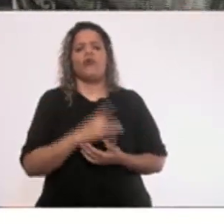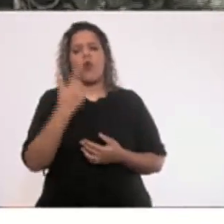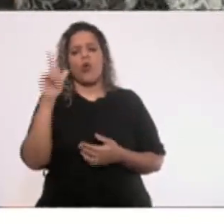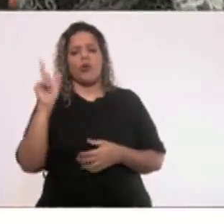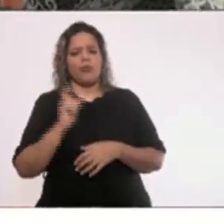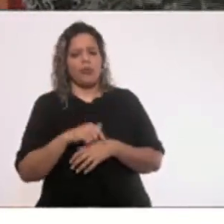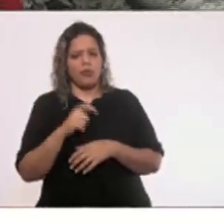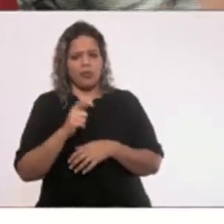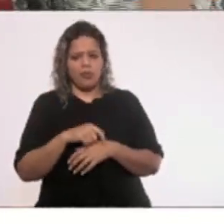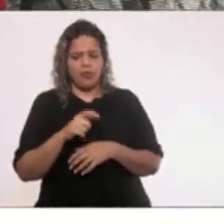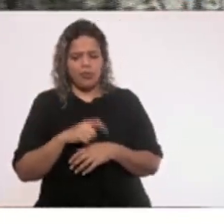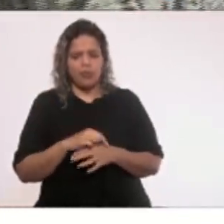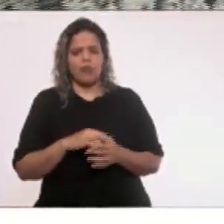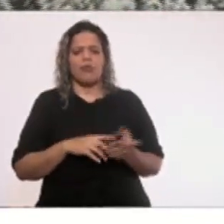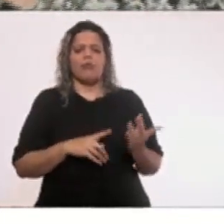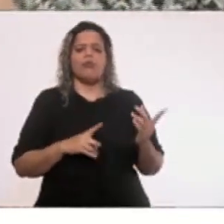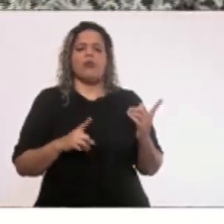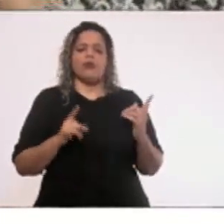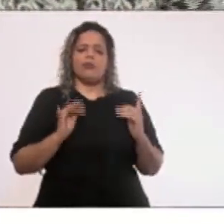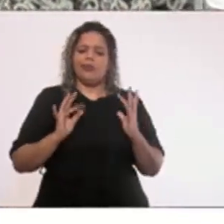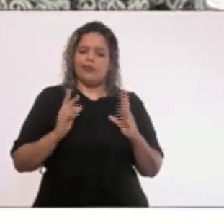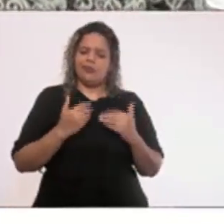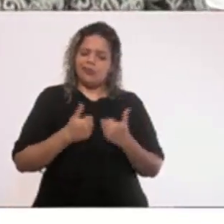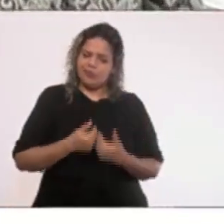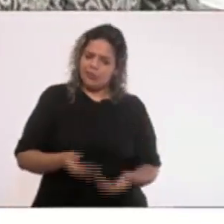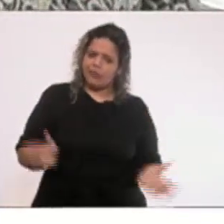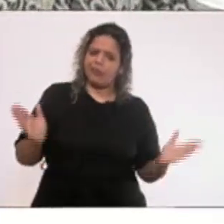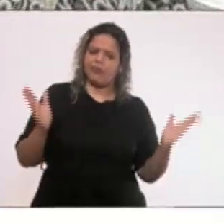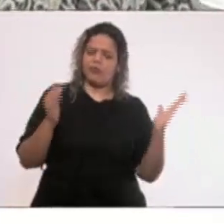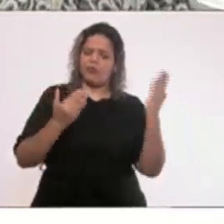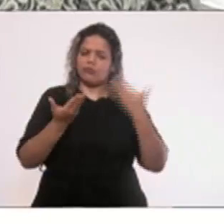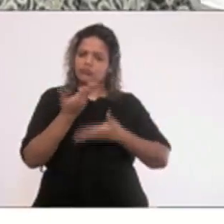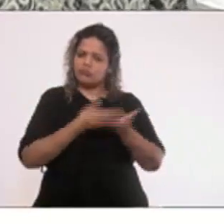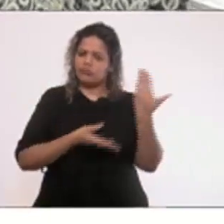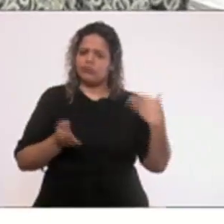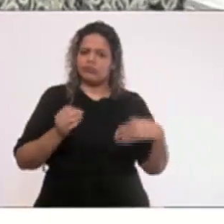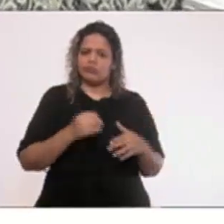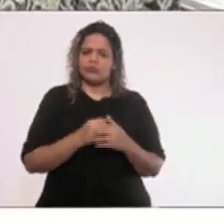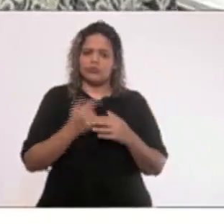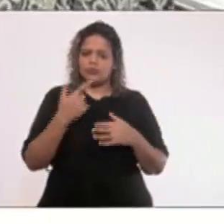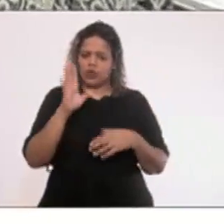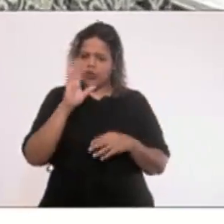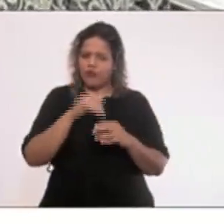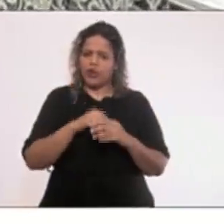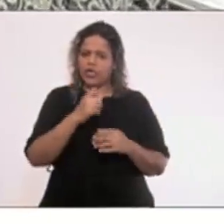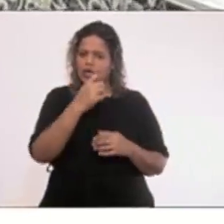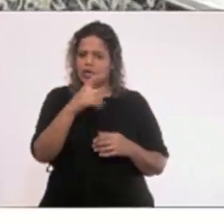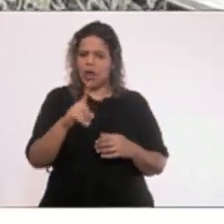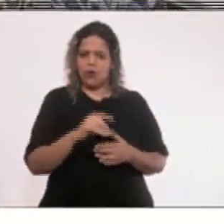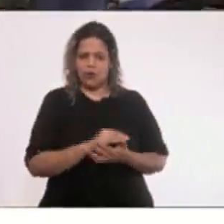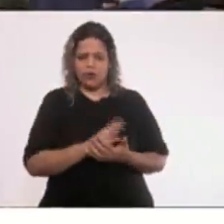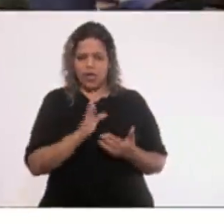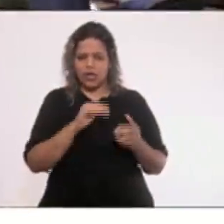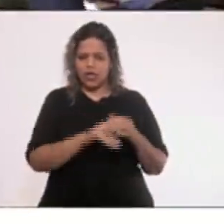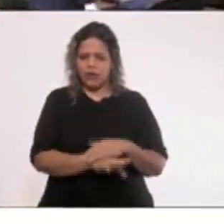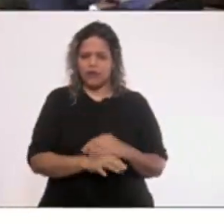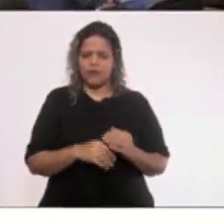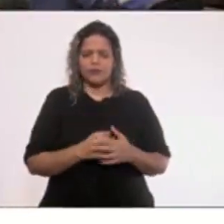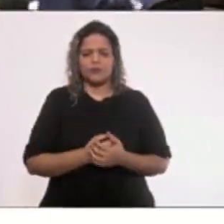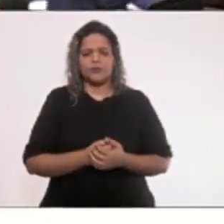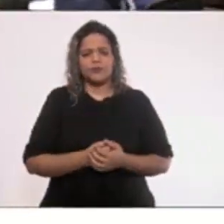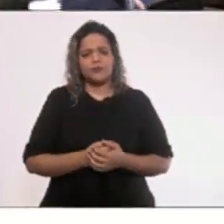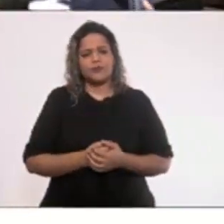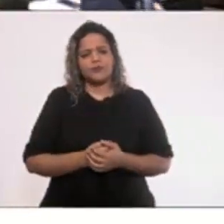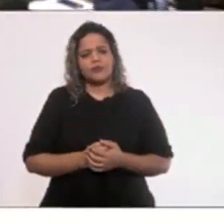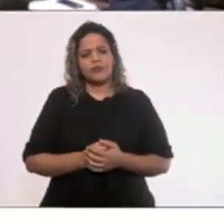outro momento e com espírito aberto de conciliação. Vamos votar não para ir a arquivo. Encaminhamento pelo